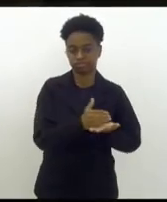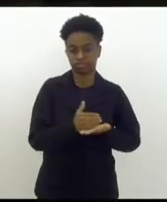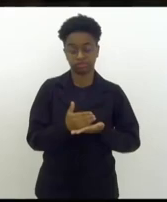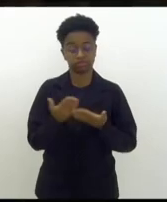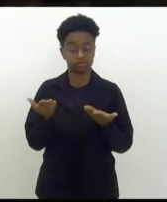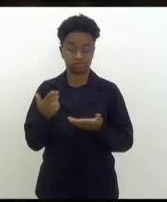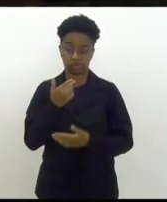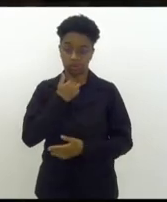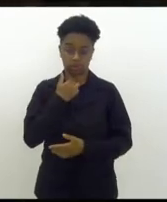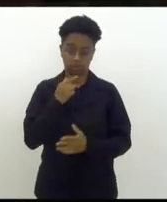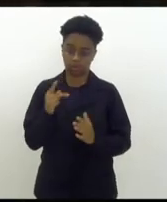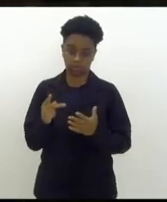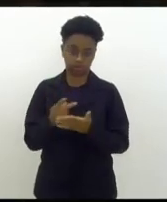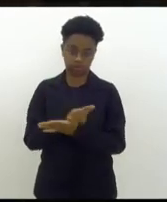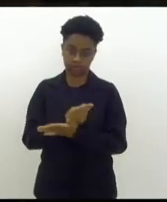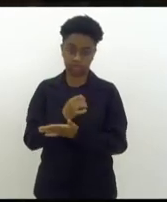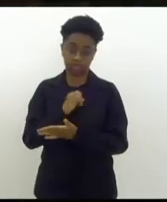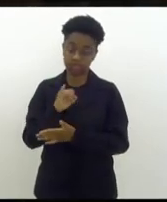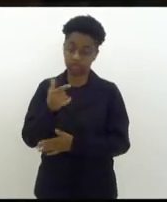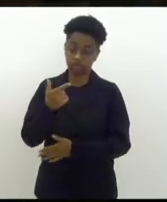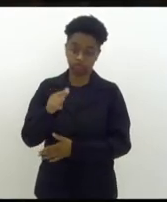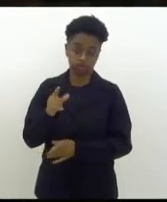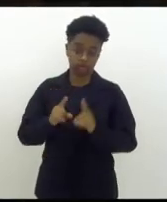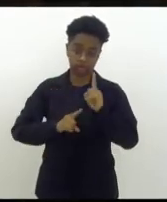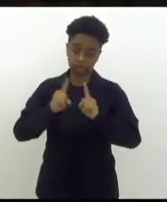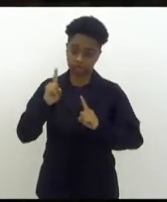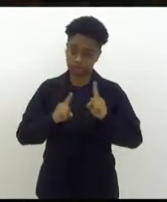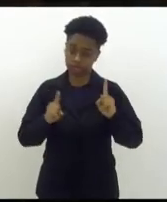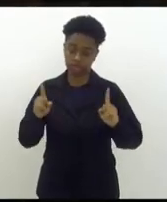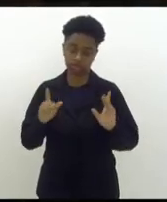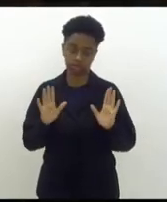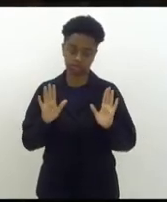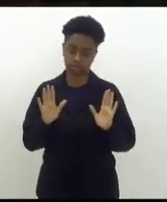pode ocorrer sem procedimento licitatório